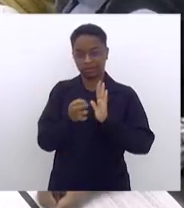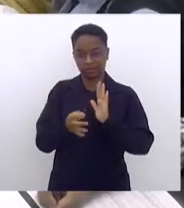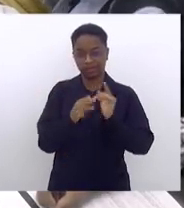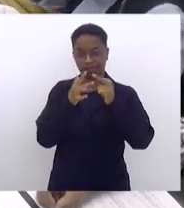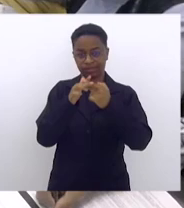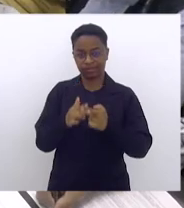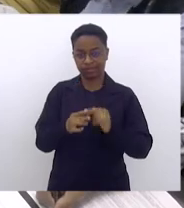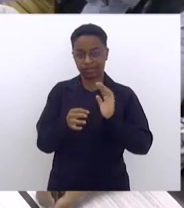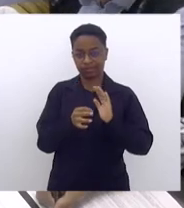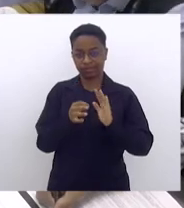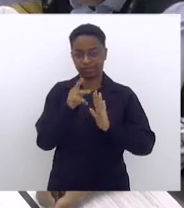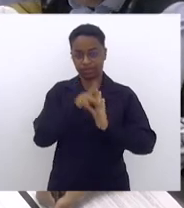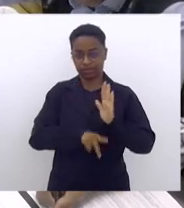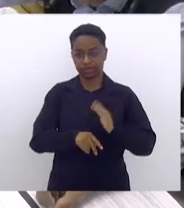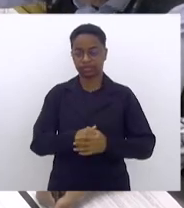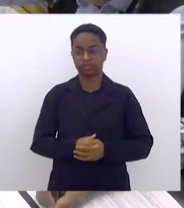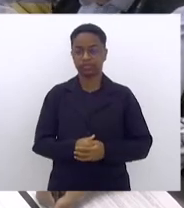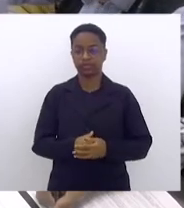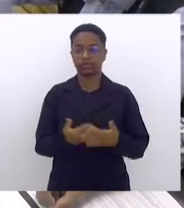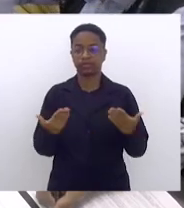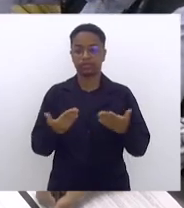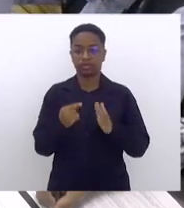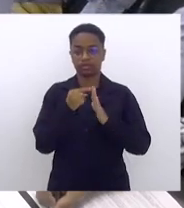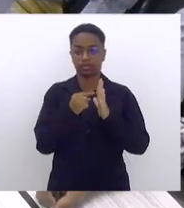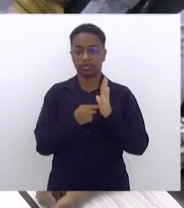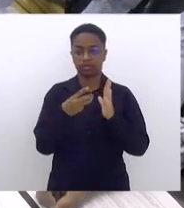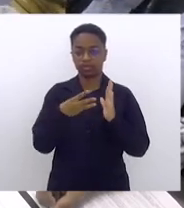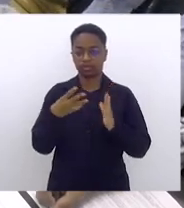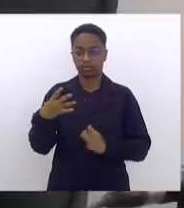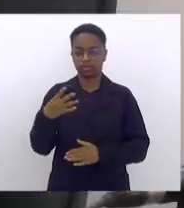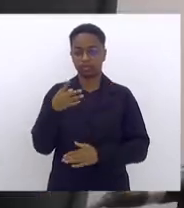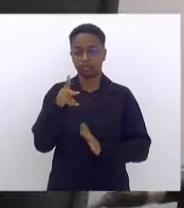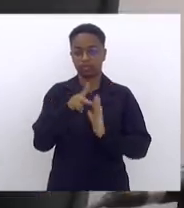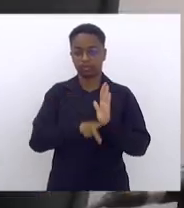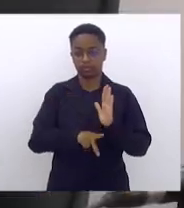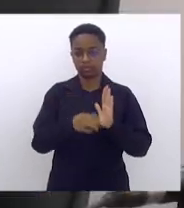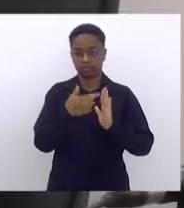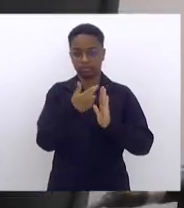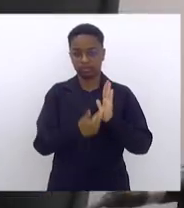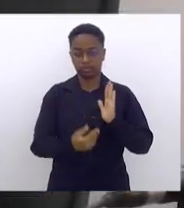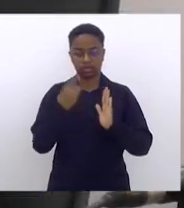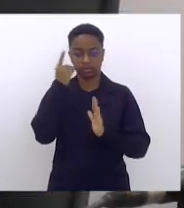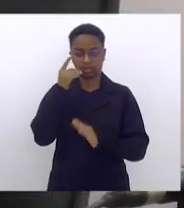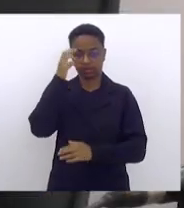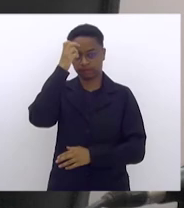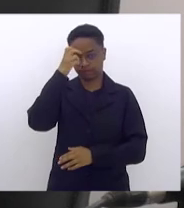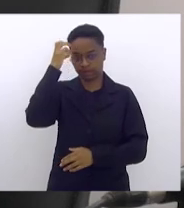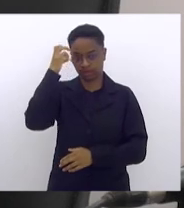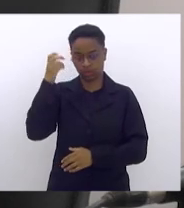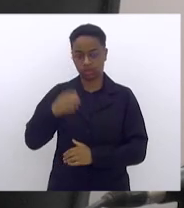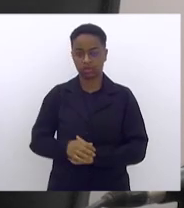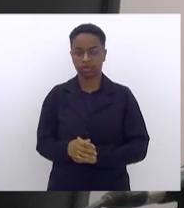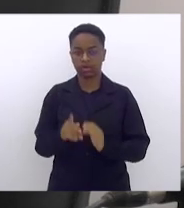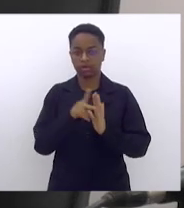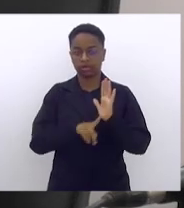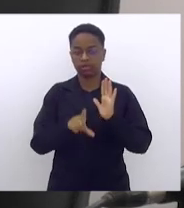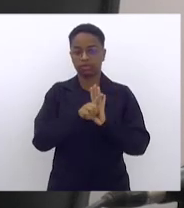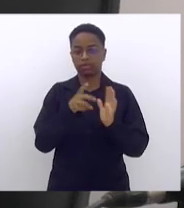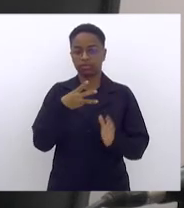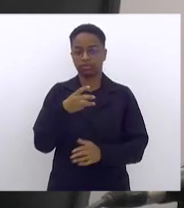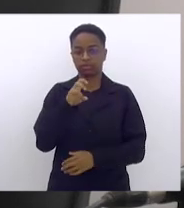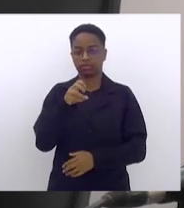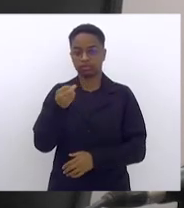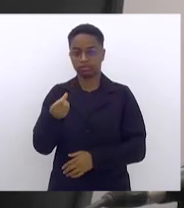aperfeiçoou o projeto. Passo então ao 34 da pauta, projetos de relatoria da deputada Verônica Lima. Trata-se do PL 357